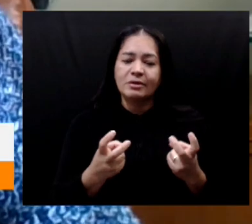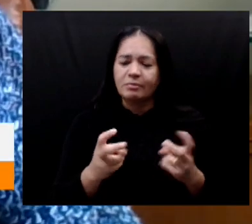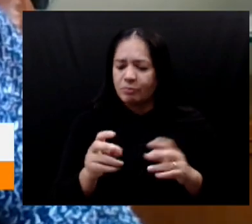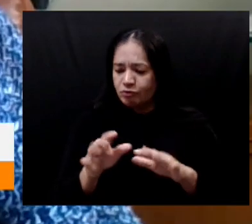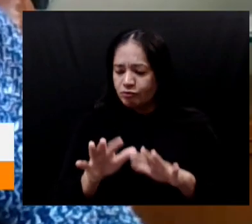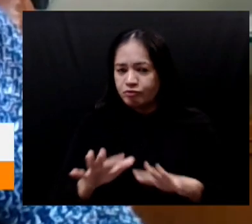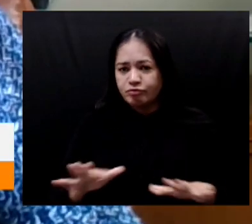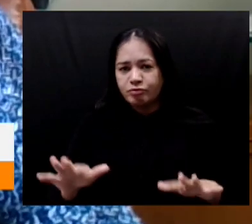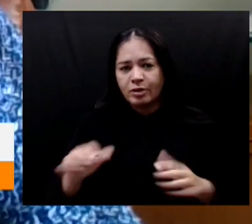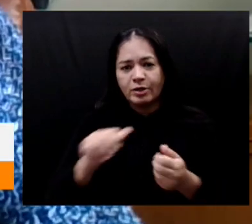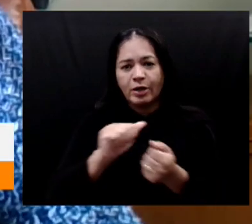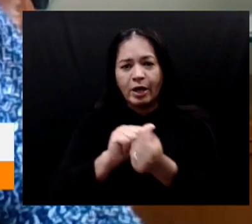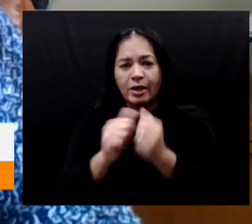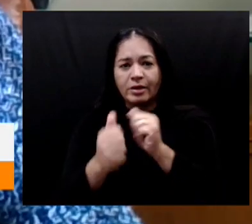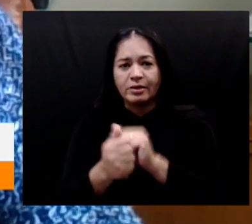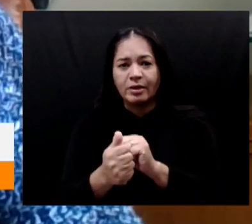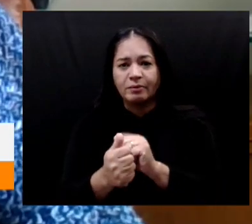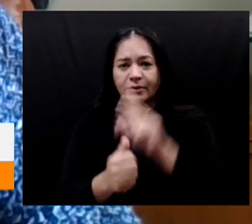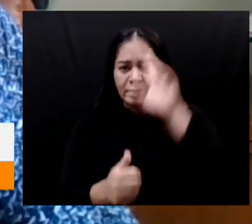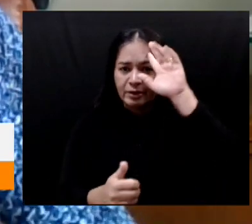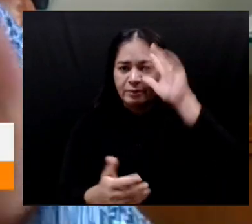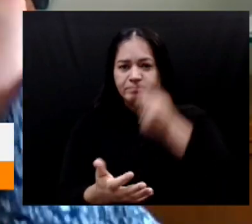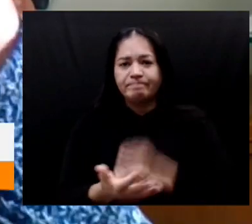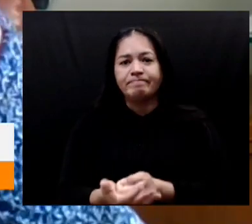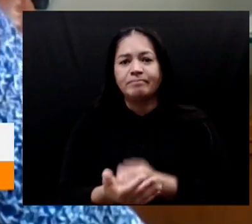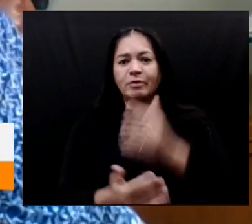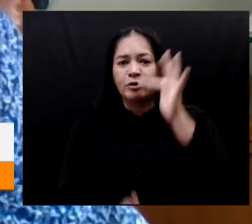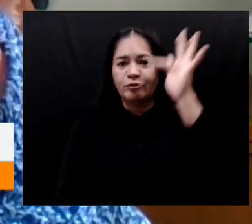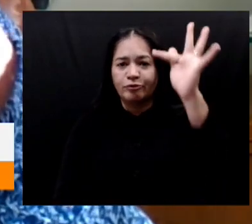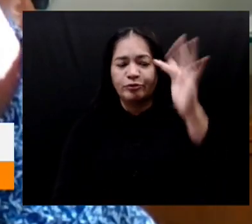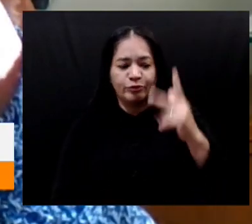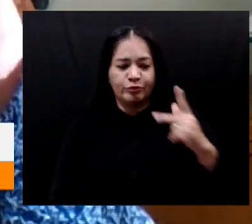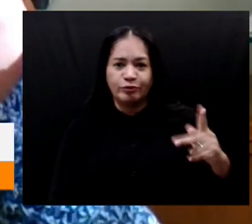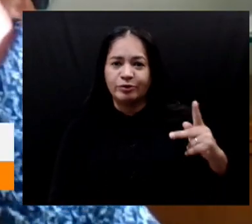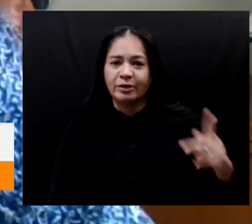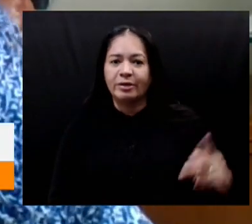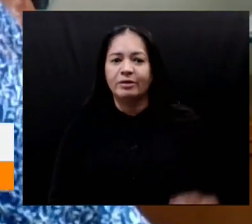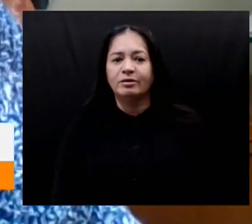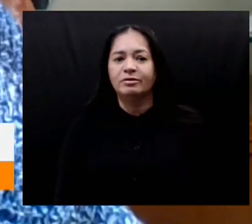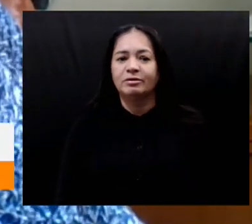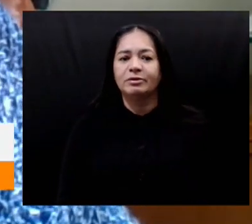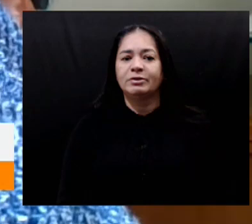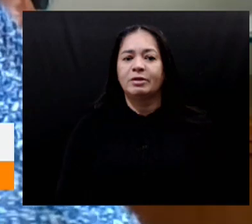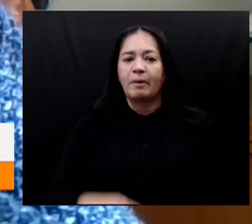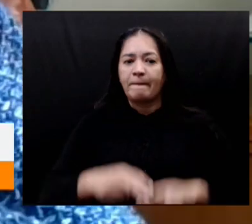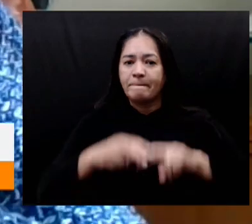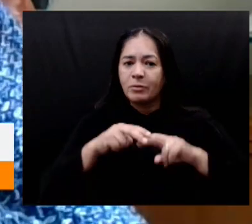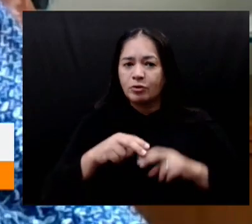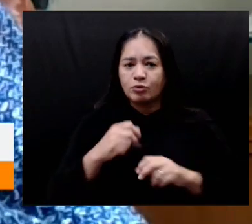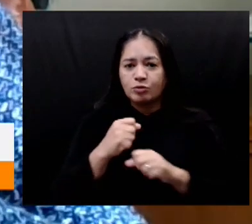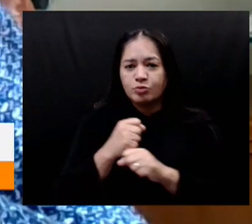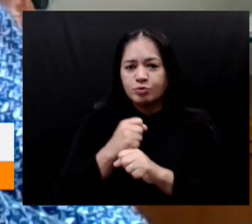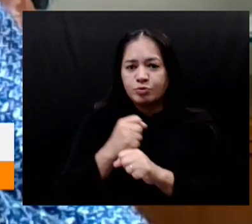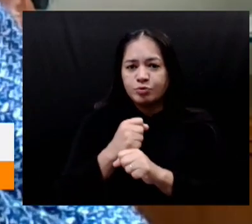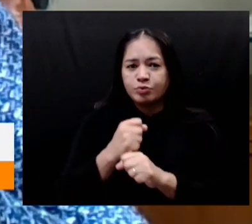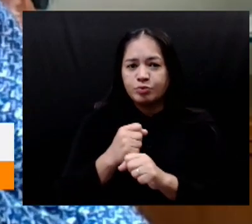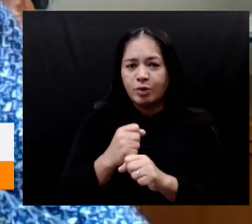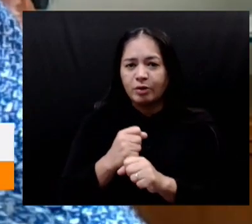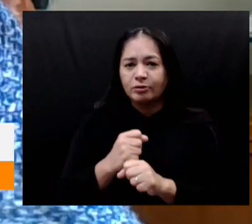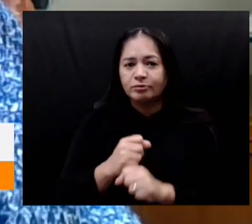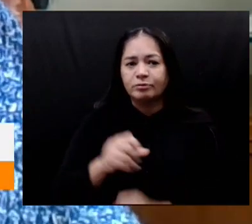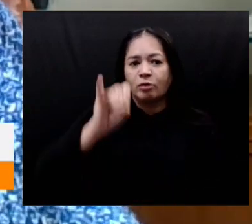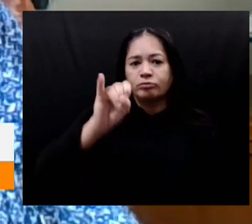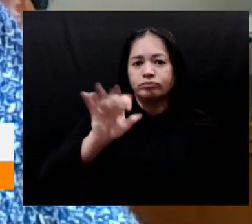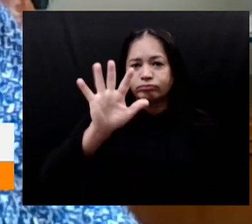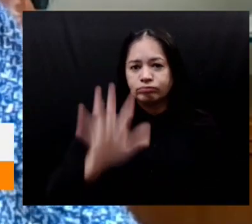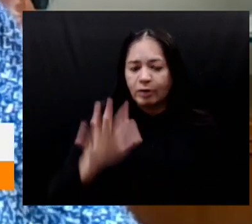é decisiva para o futuro dela. E aí vai se construindo que autoimagem eu terei lá na frente.